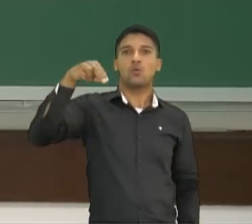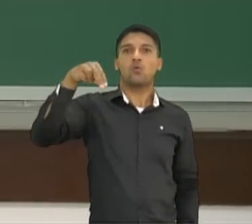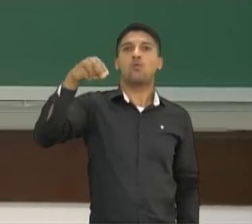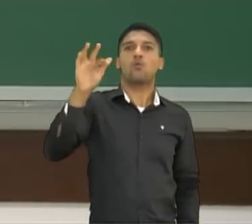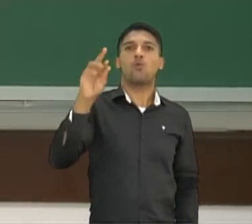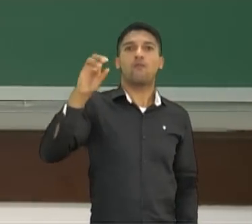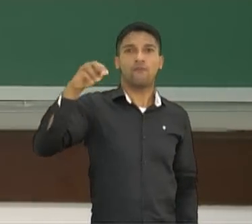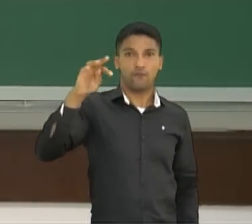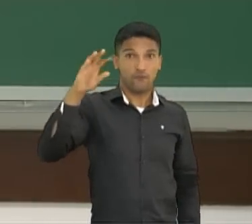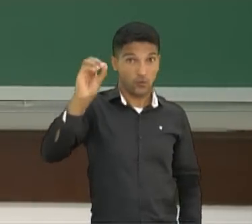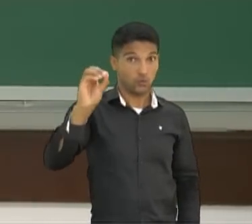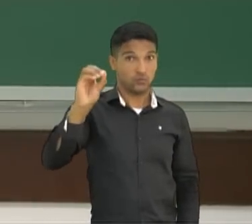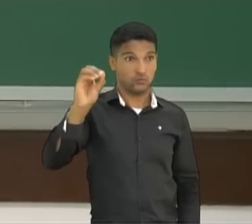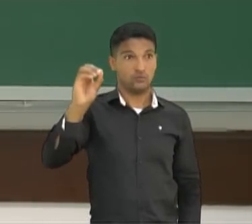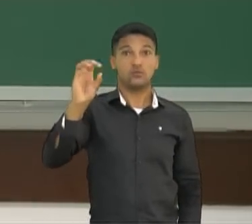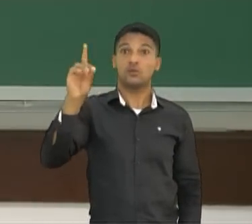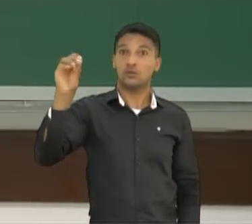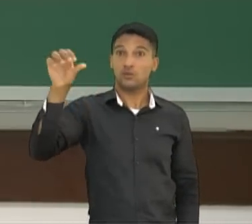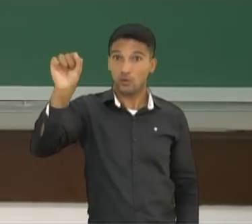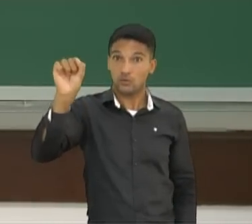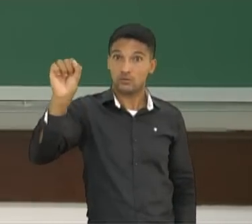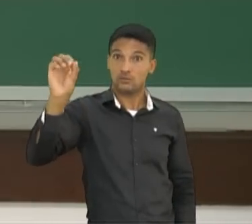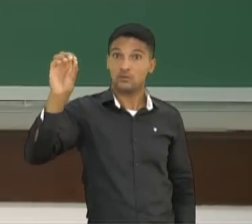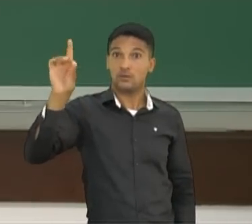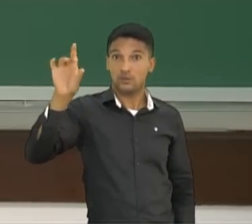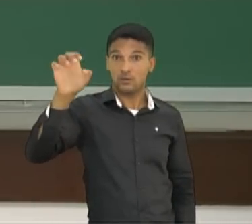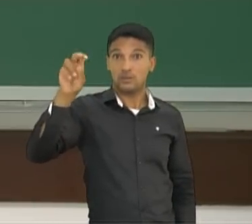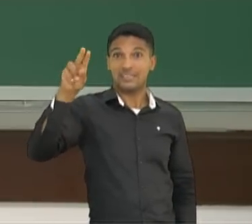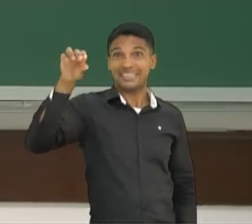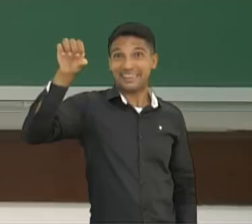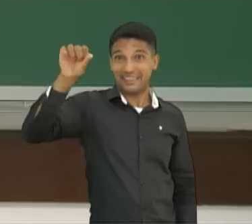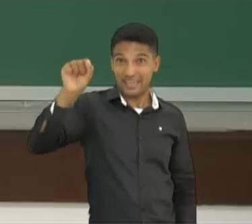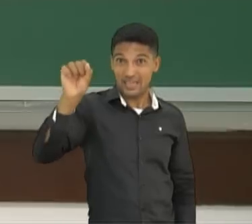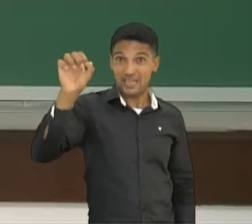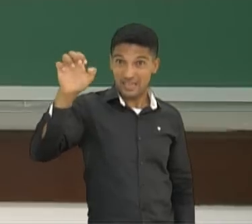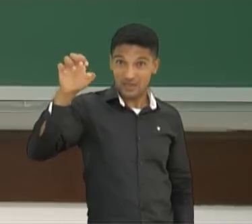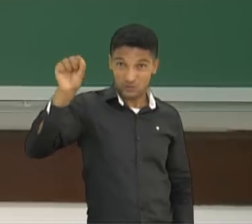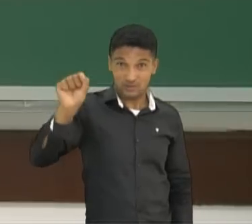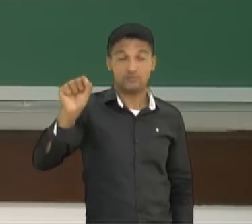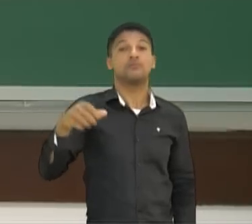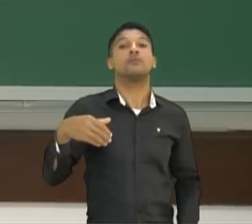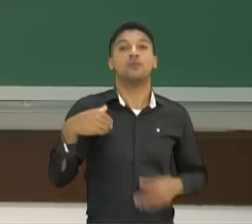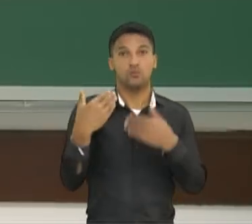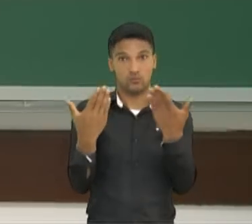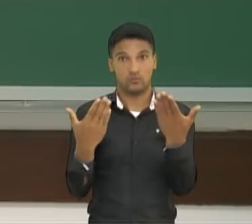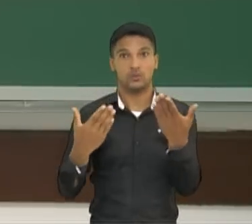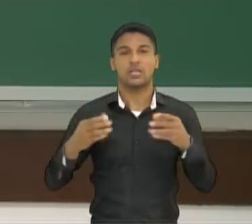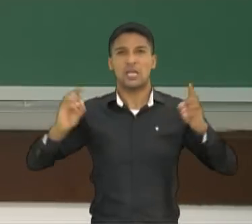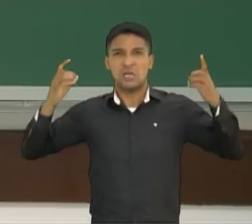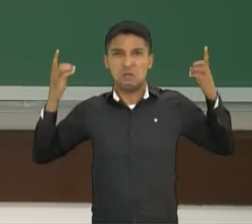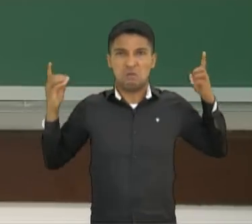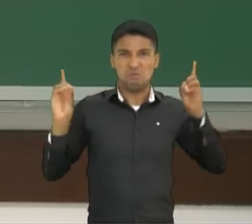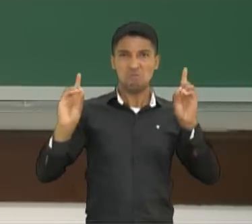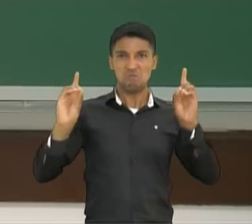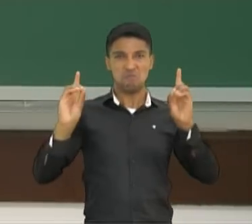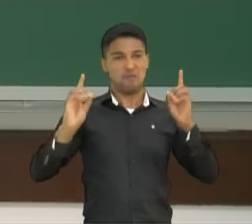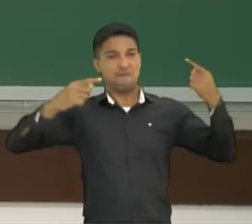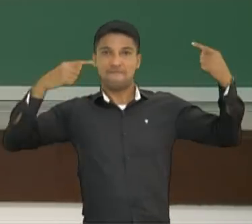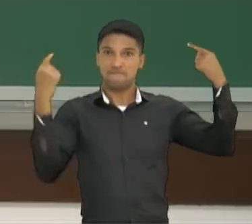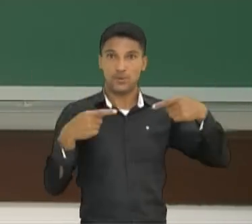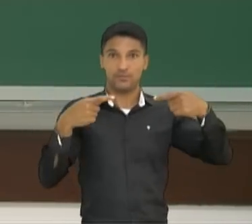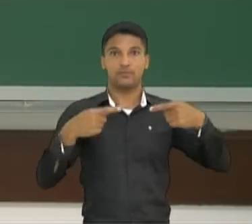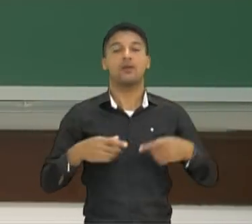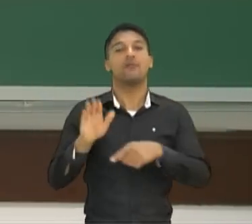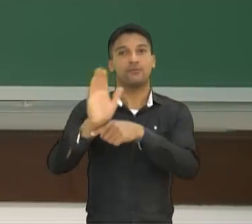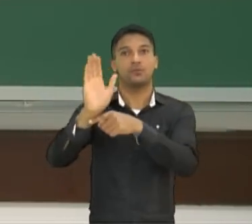lá na época da Grécia clássica, né, enfim, o conhecimento mítico ele não era considerado